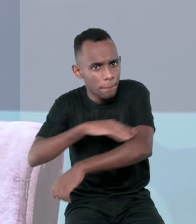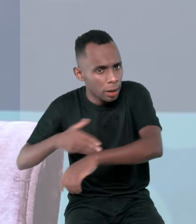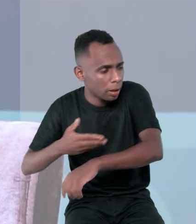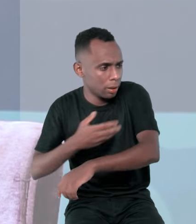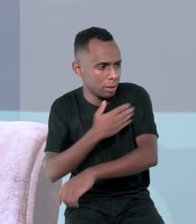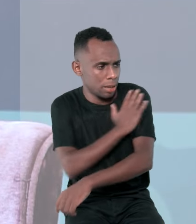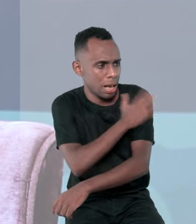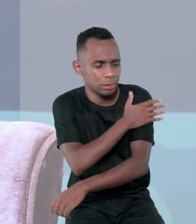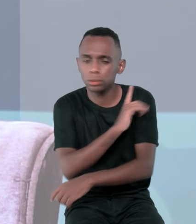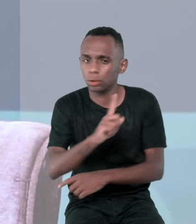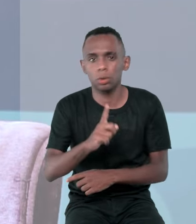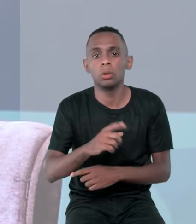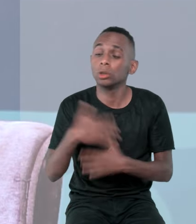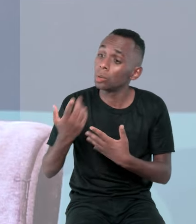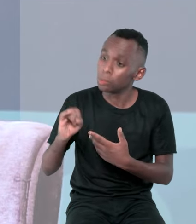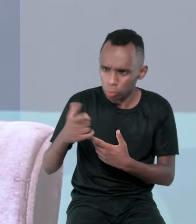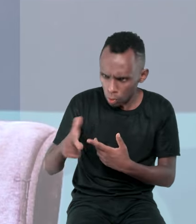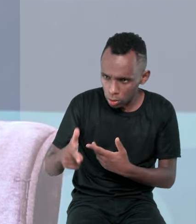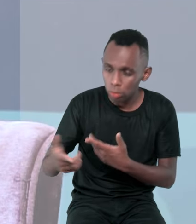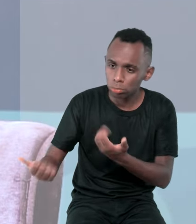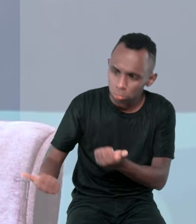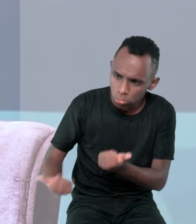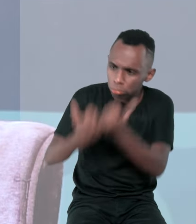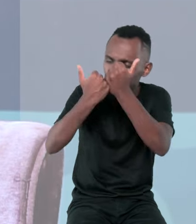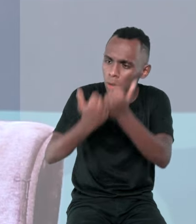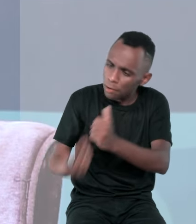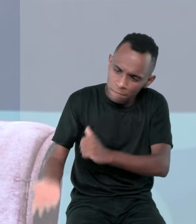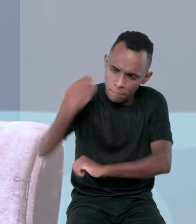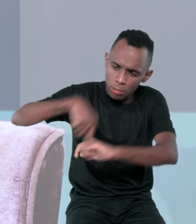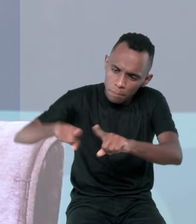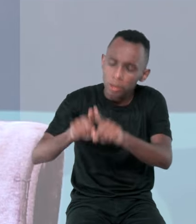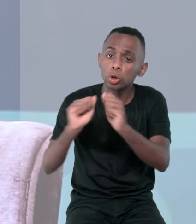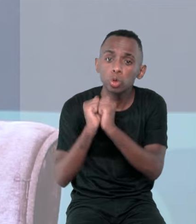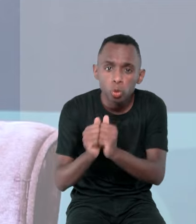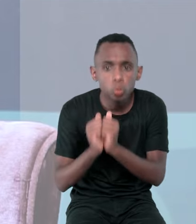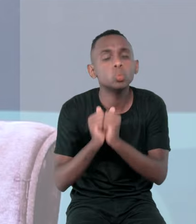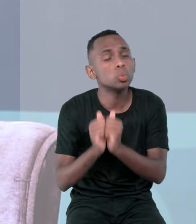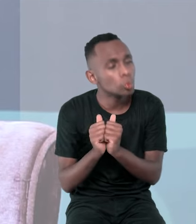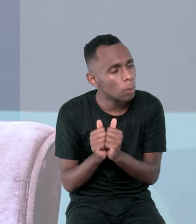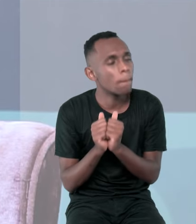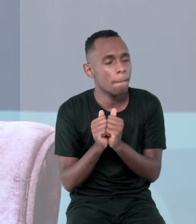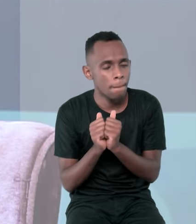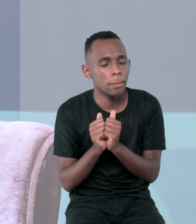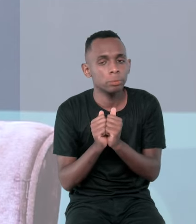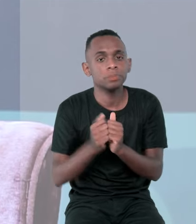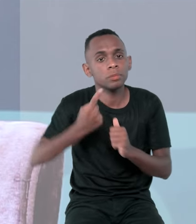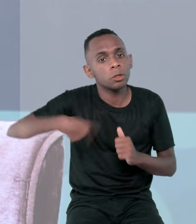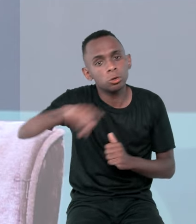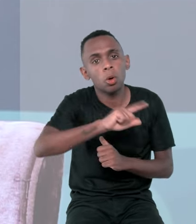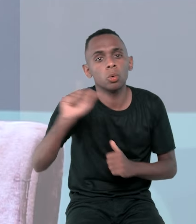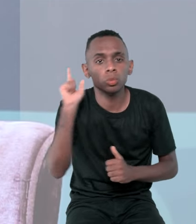tem que estender a mão para essas pessoas, dar a mão para essas pessoas, para que justamente juntos a